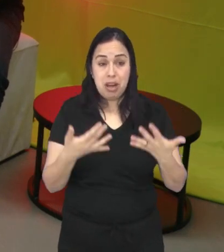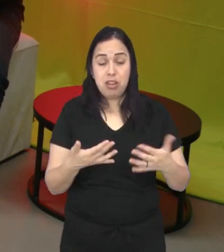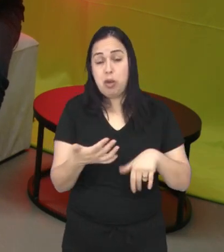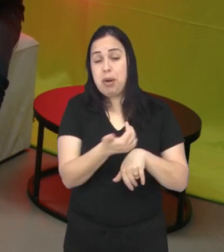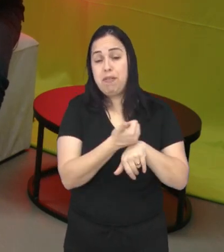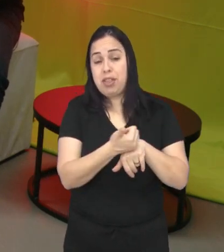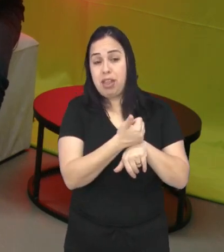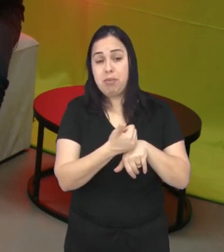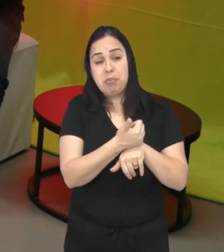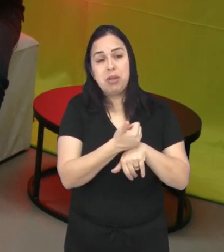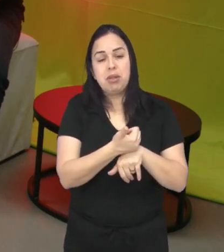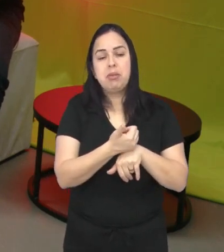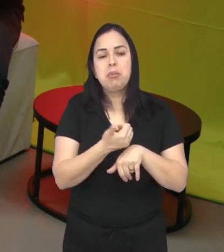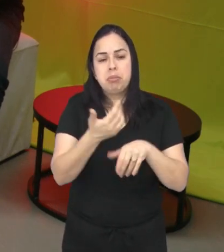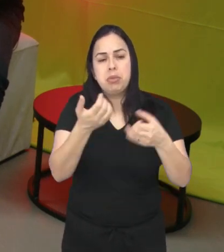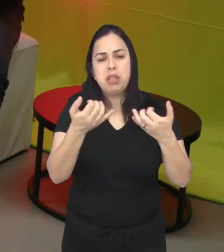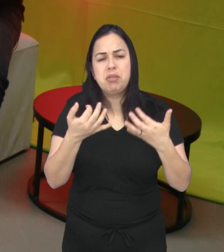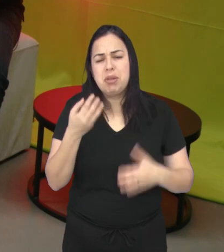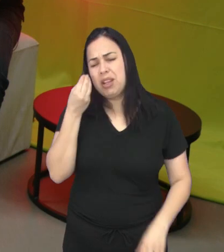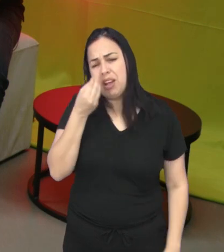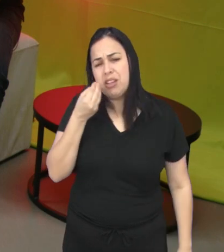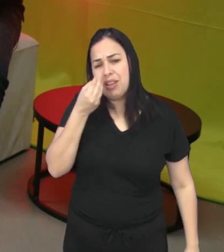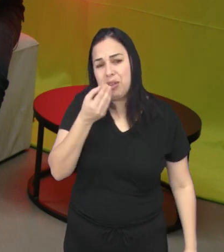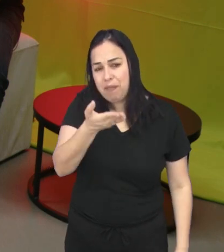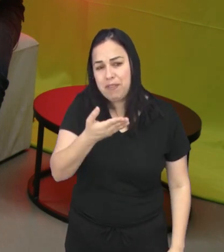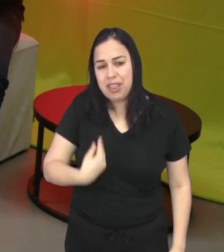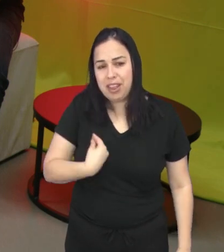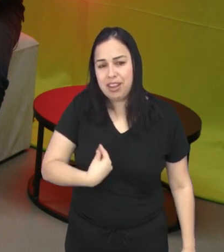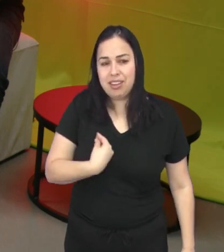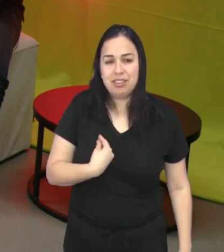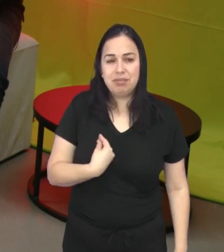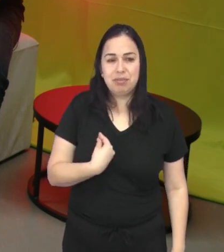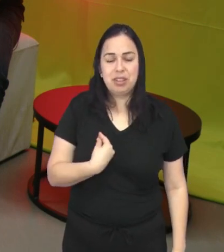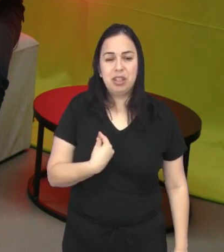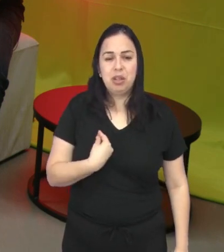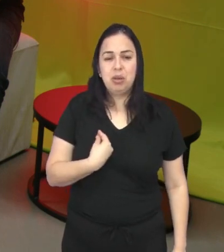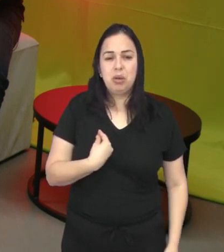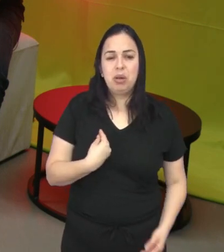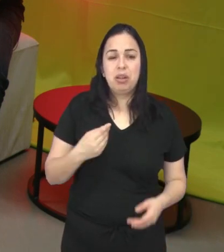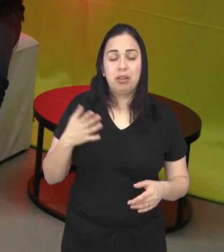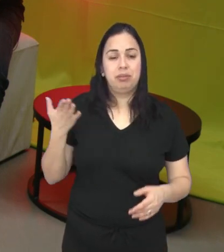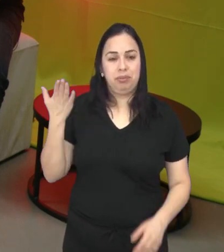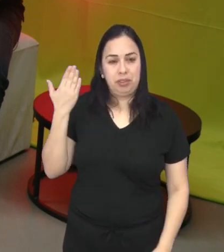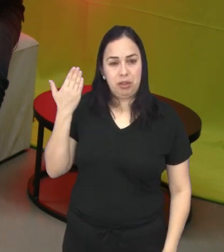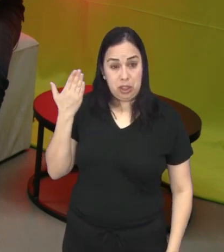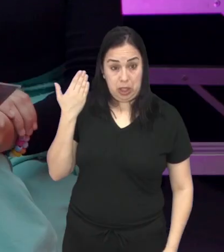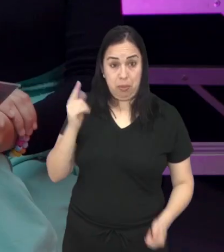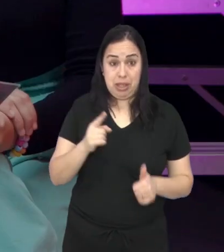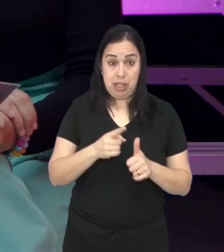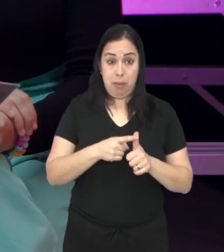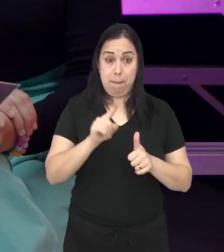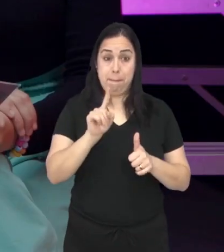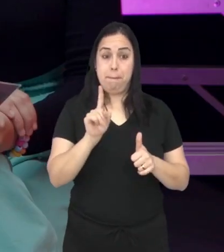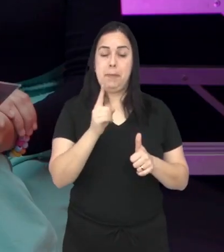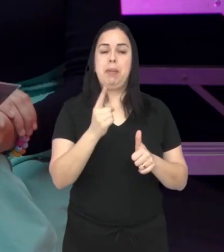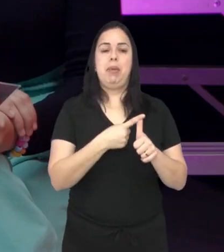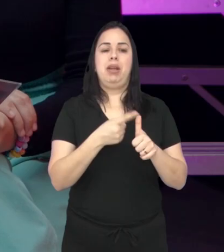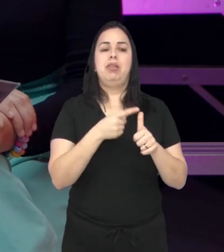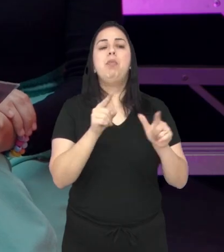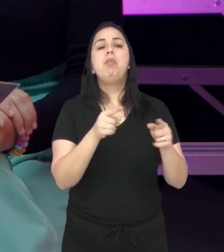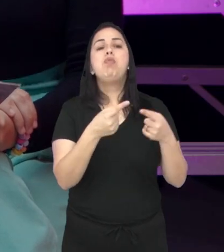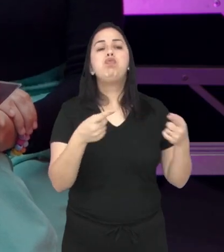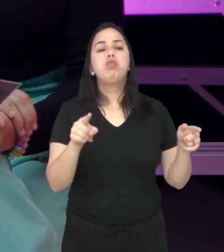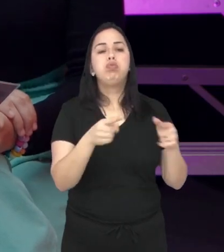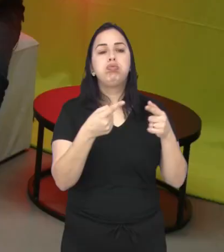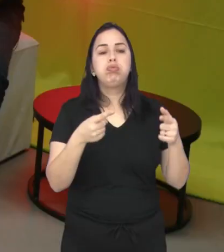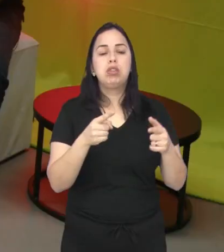com carreira, né? Eu queria que você contasse um pouco da sua pra gente. Como que a sua começou? Porque você começou como músico, primeiramente,